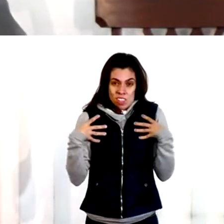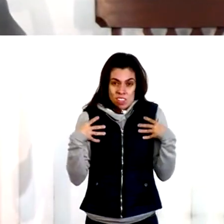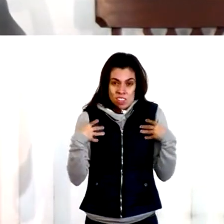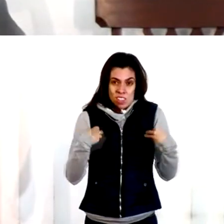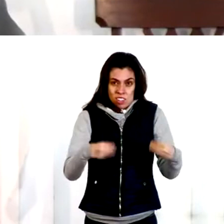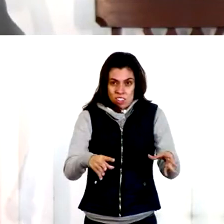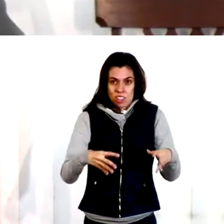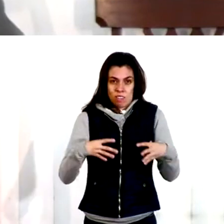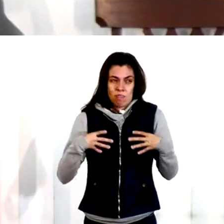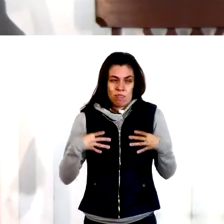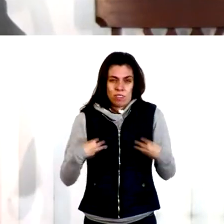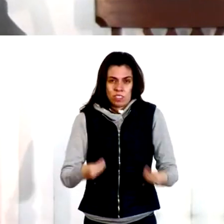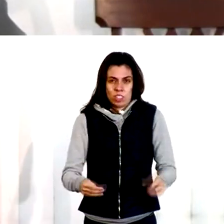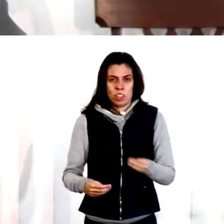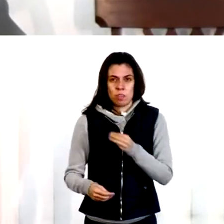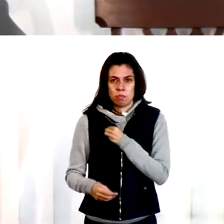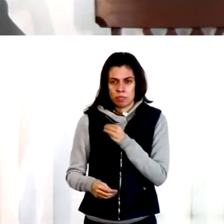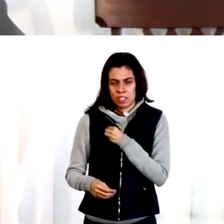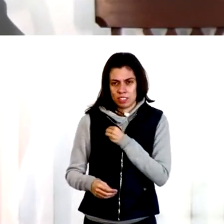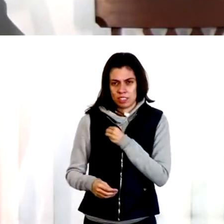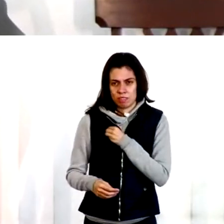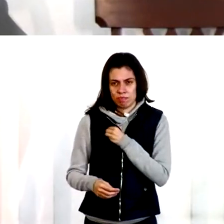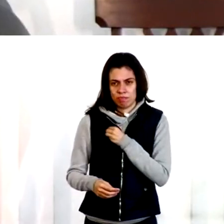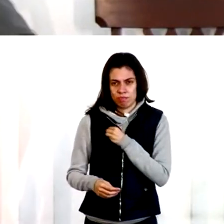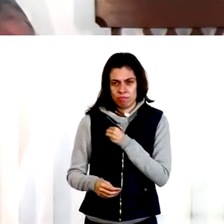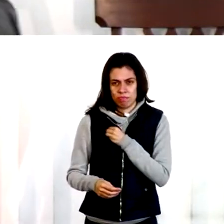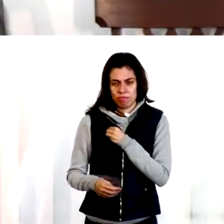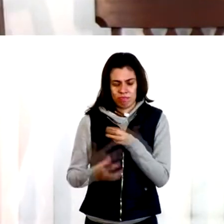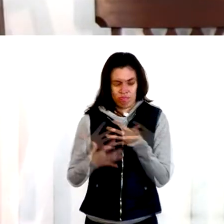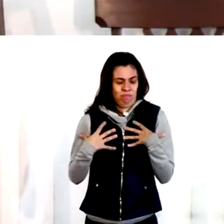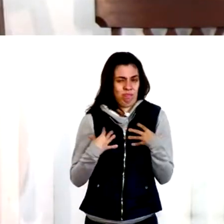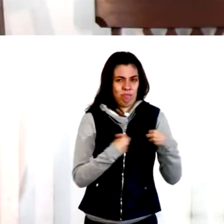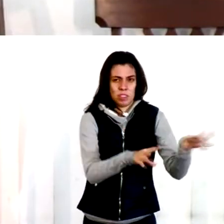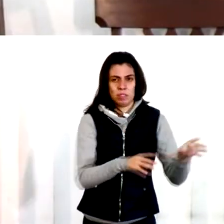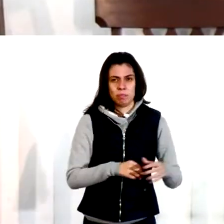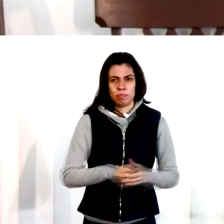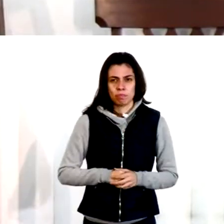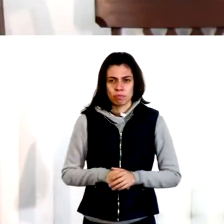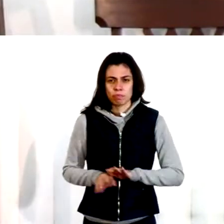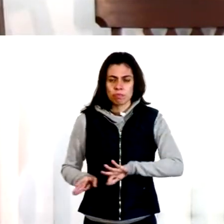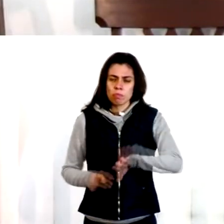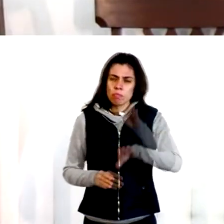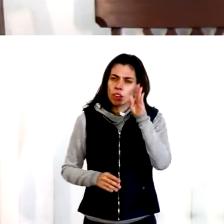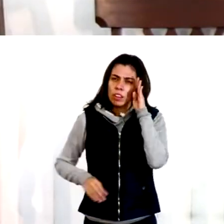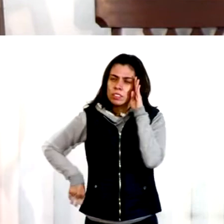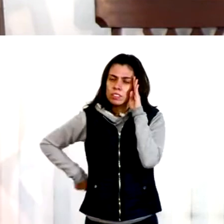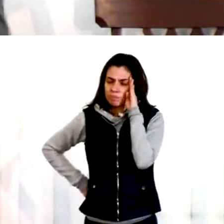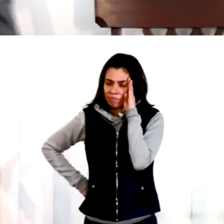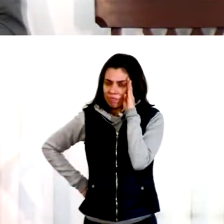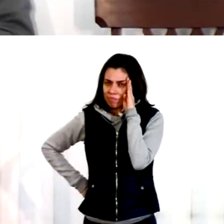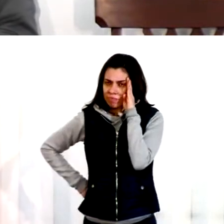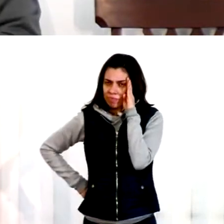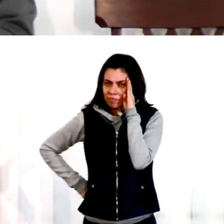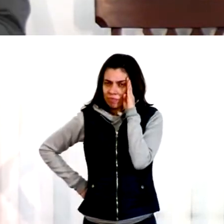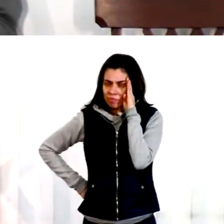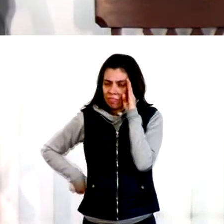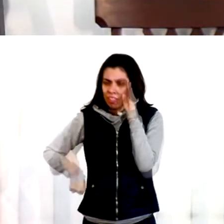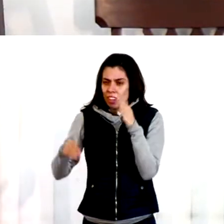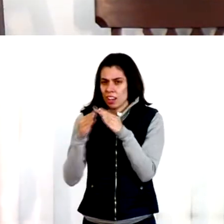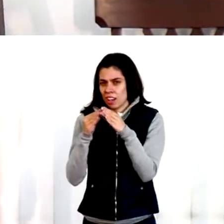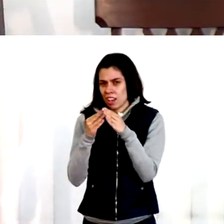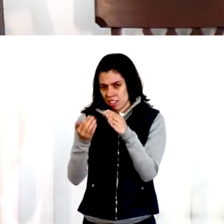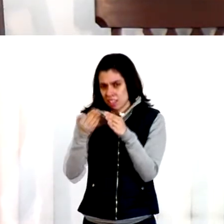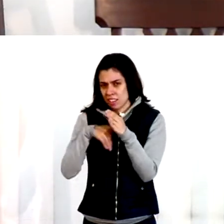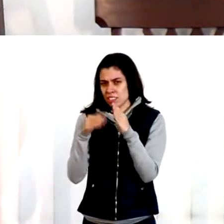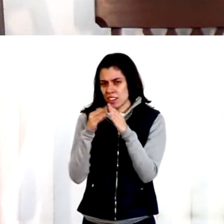dando sustentação a eles nas suas necessidades. O que nós estamos fazendo dentro das nossas casas que anima os nossos filhos a